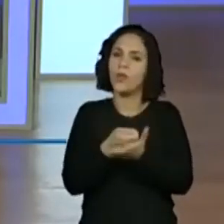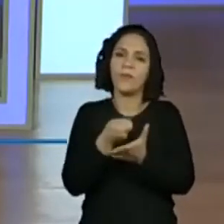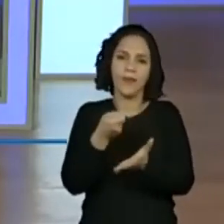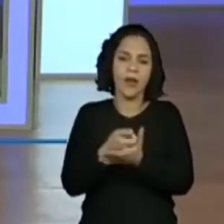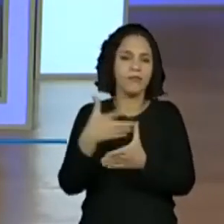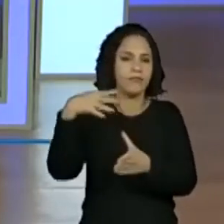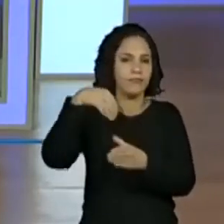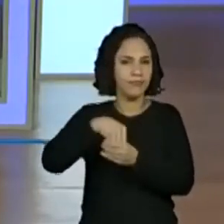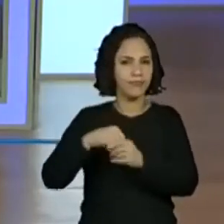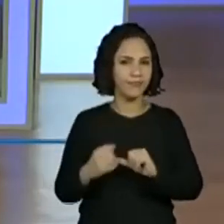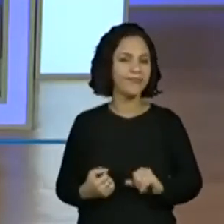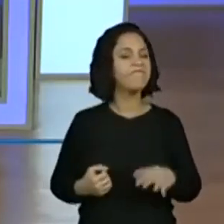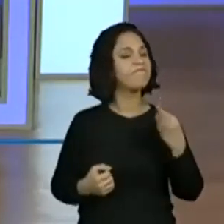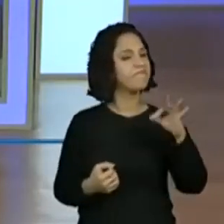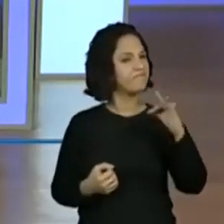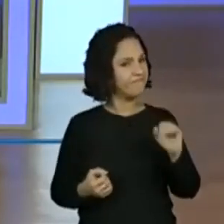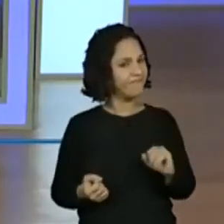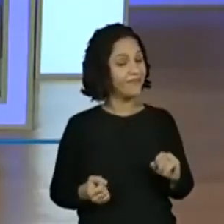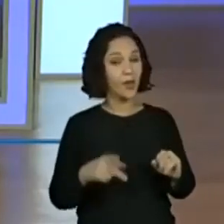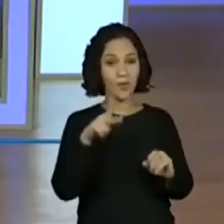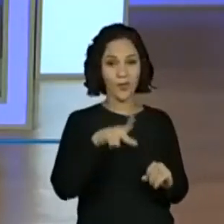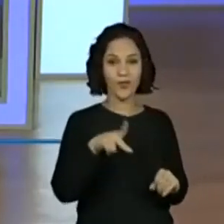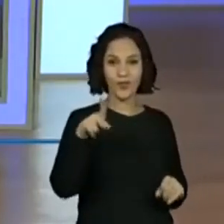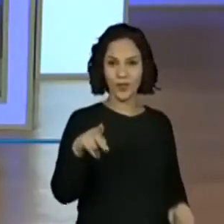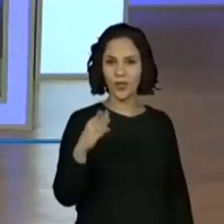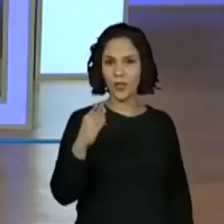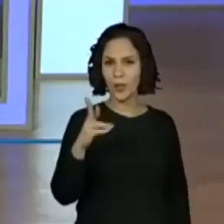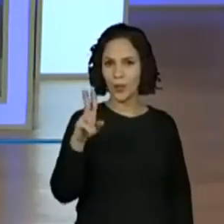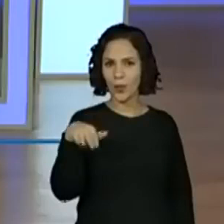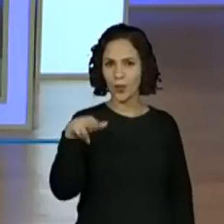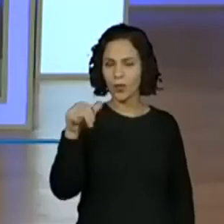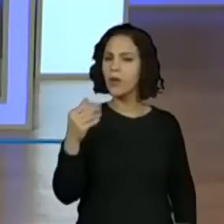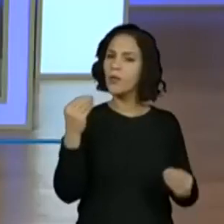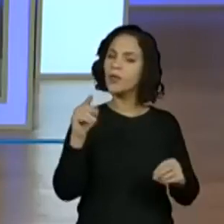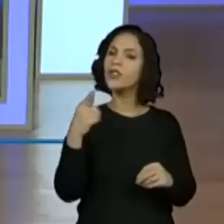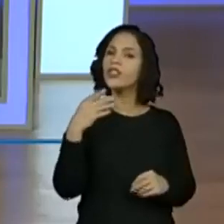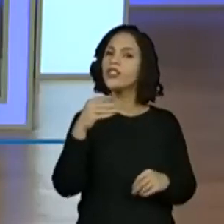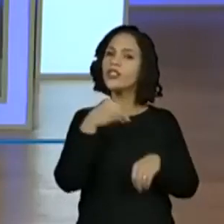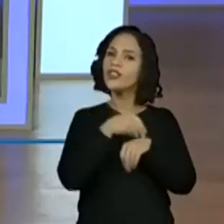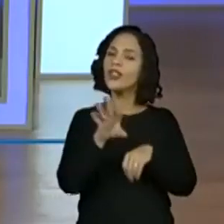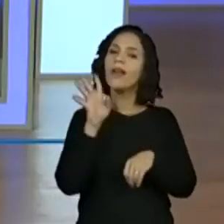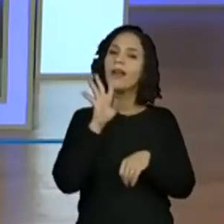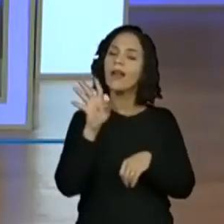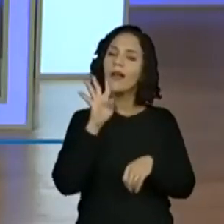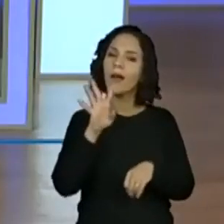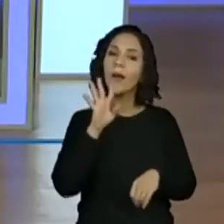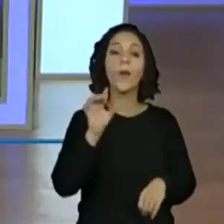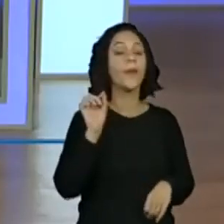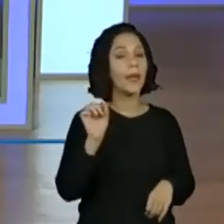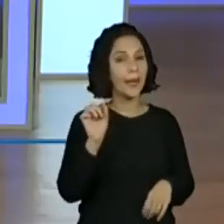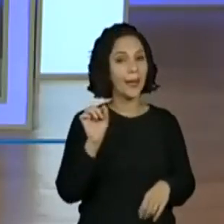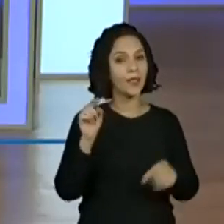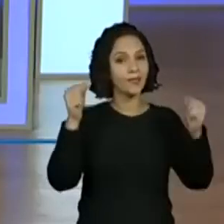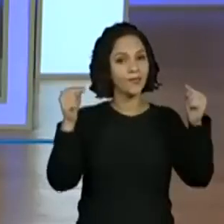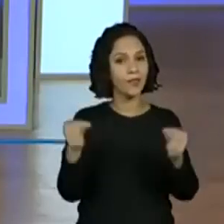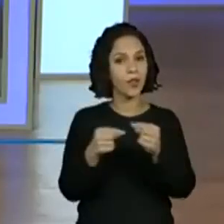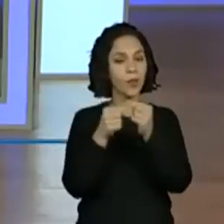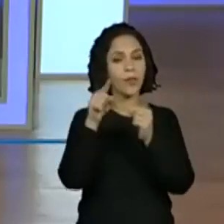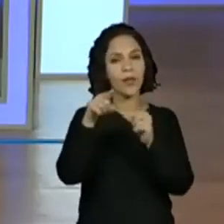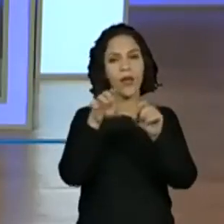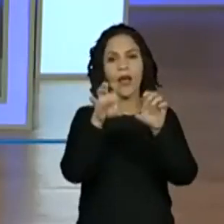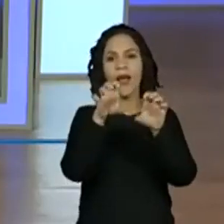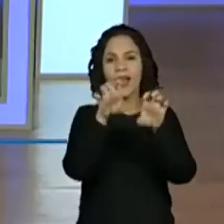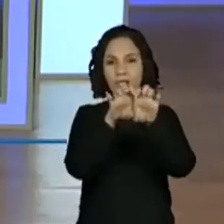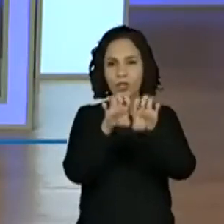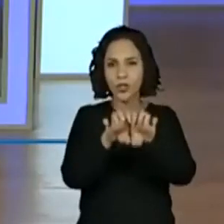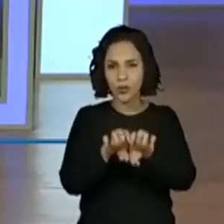faltar numa notícia. Isso, olha, a professora Bruna colocou uma dica muito interessante aí no chat, que é referente mesmo à estrutura, esse